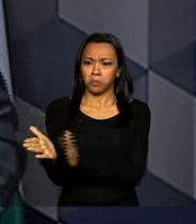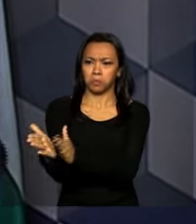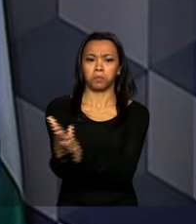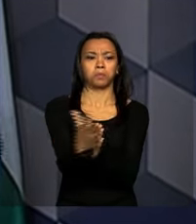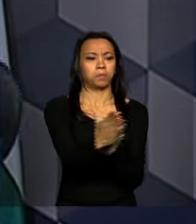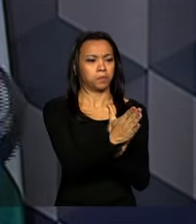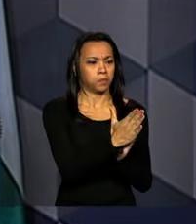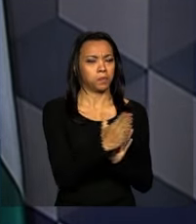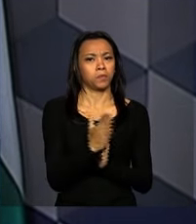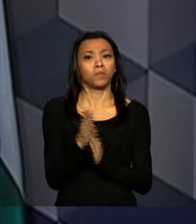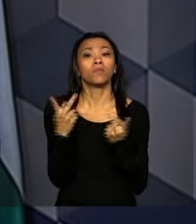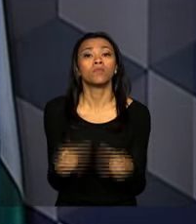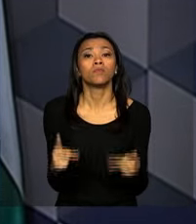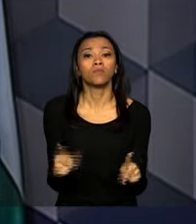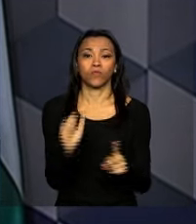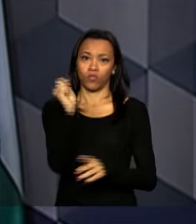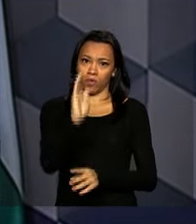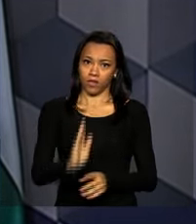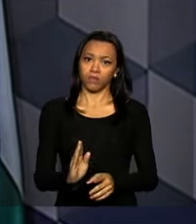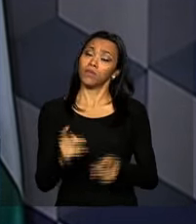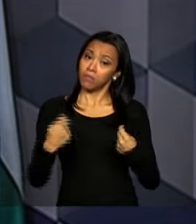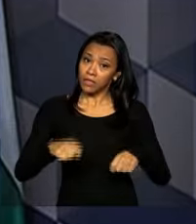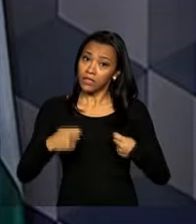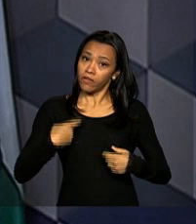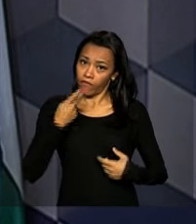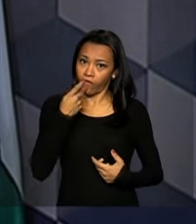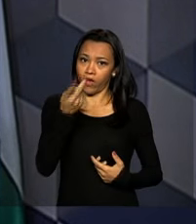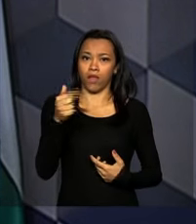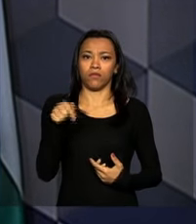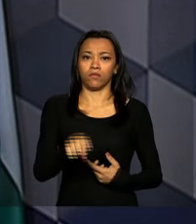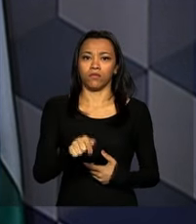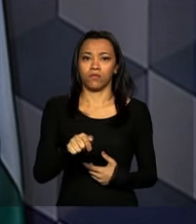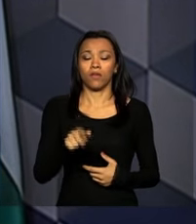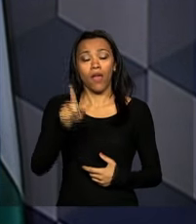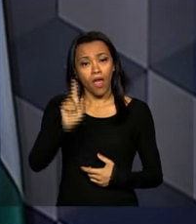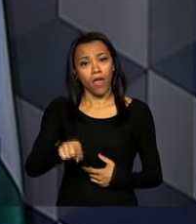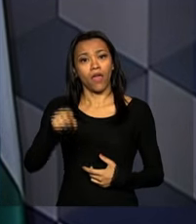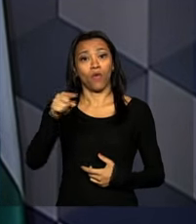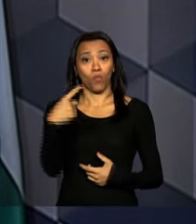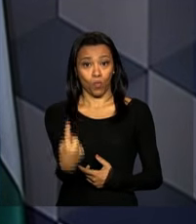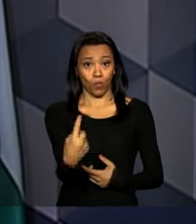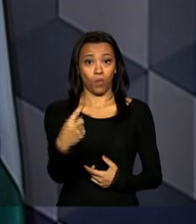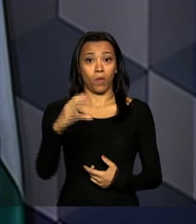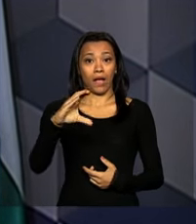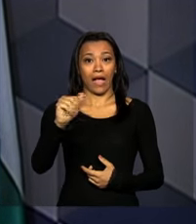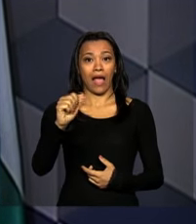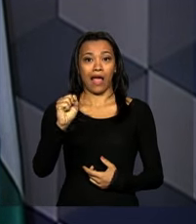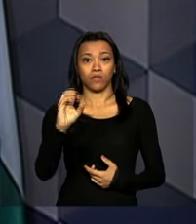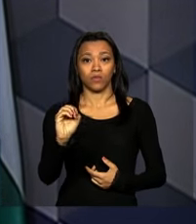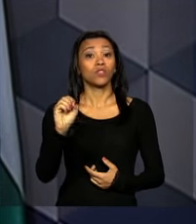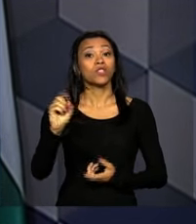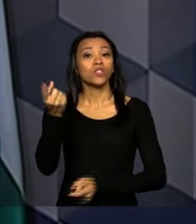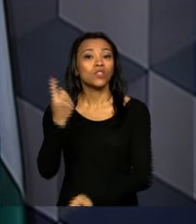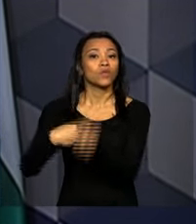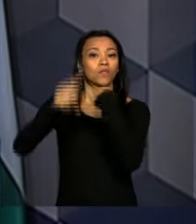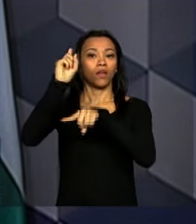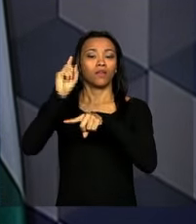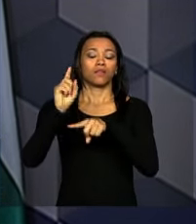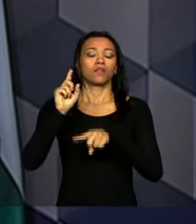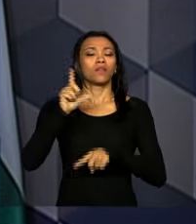virtudes. E esse é um caso que merece ser enaltecido. É um caso de sucesso que envolve uma